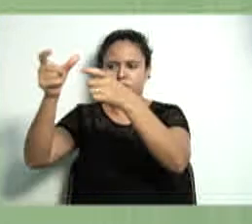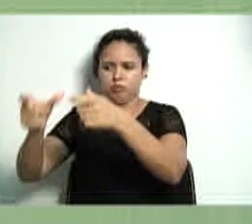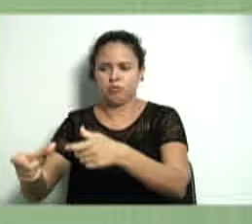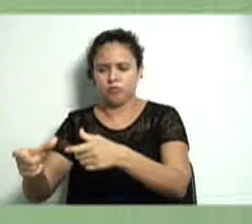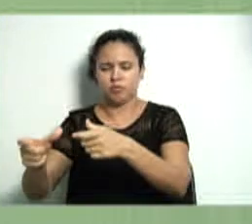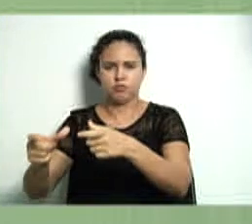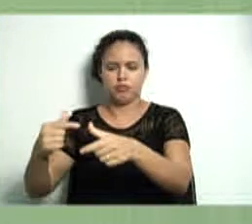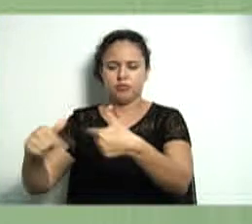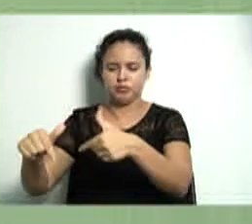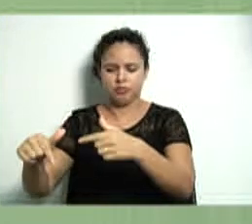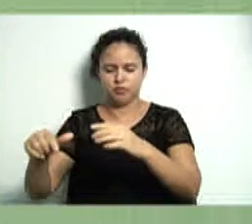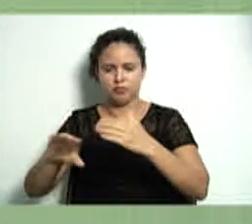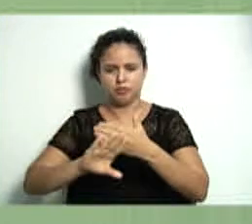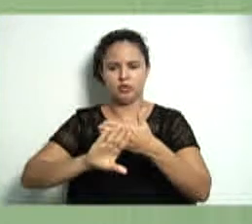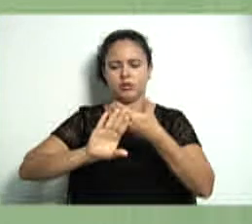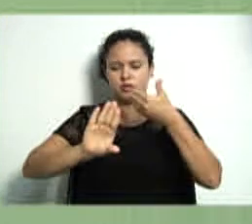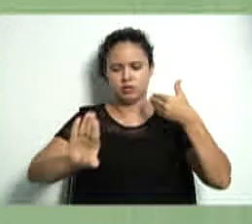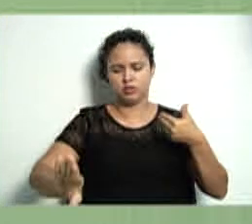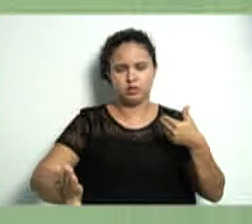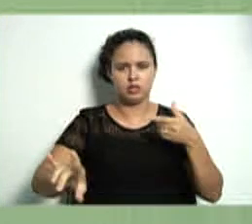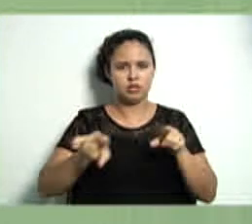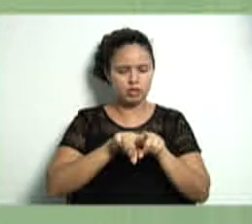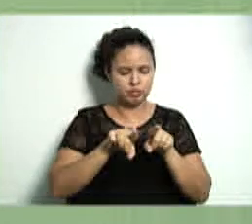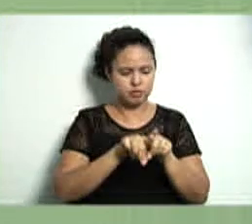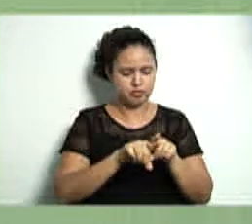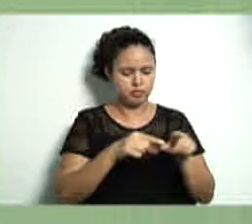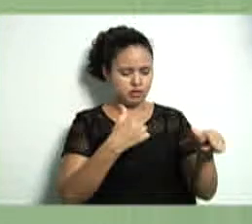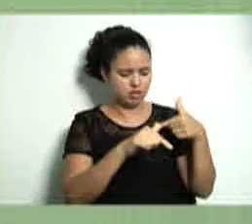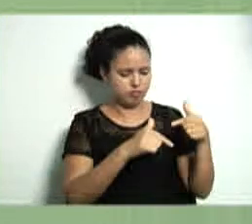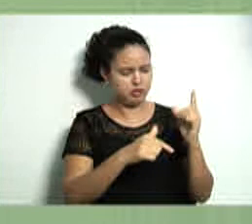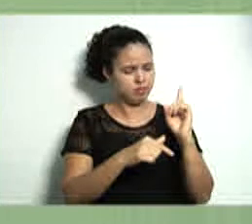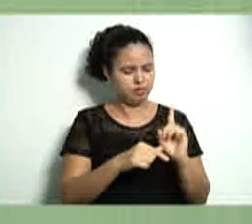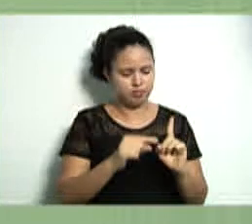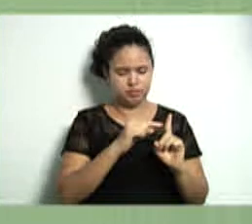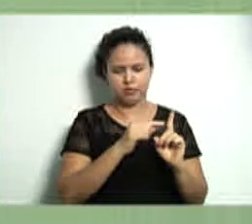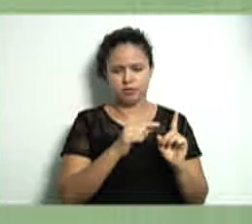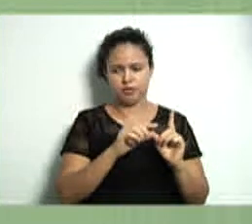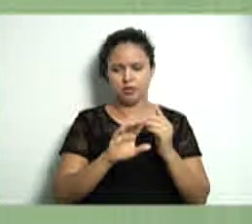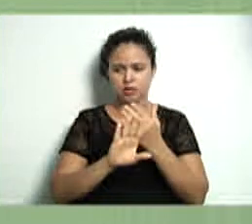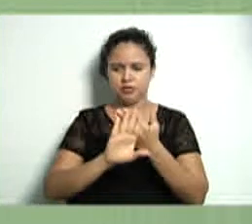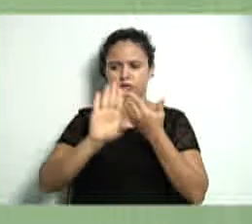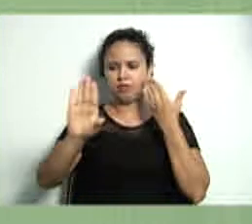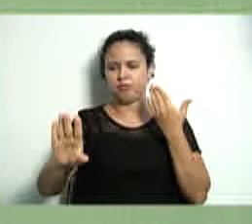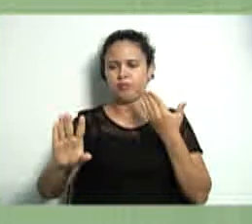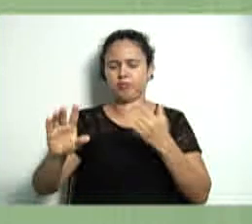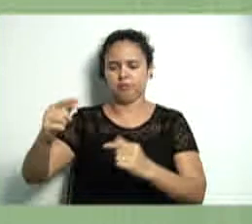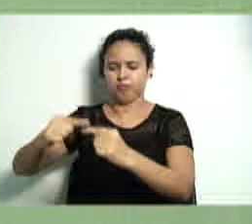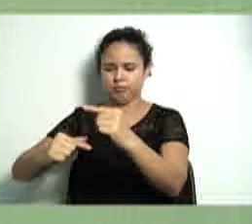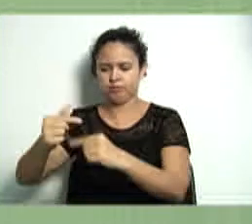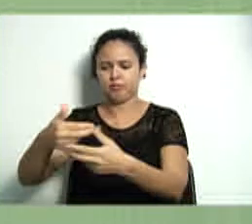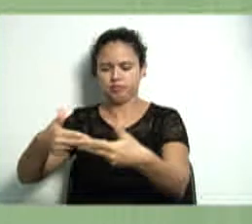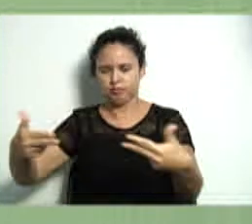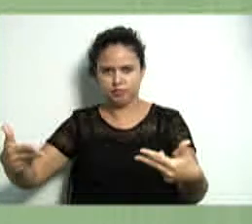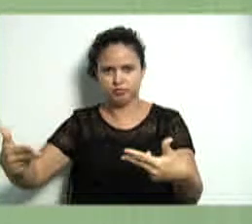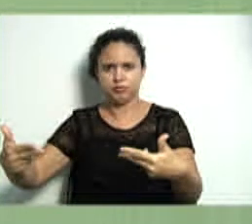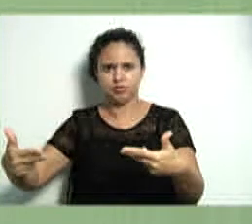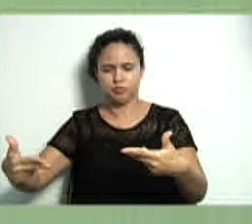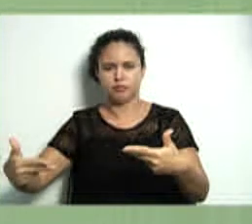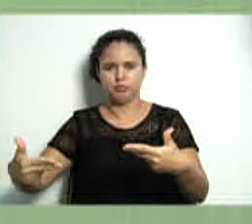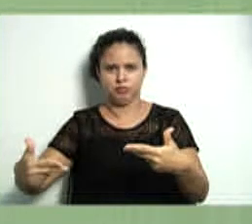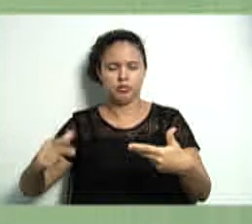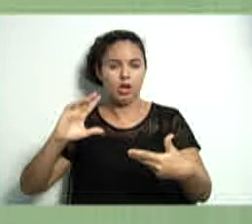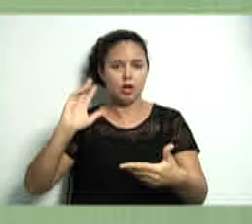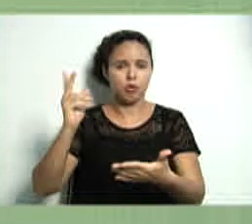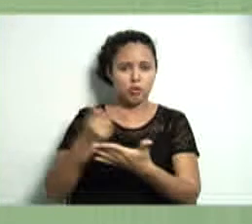e entre o trabalhador e seus instrumentos aconteceu no período de